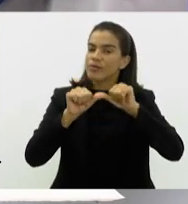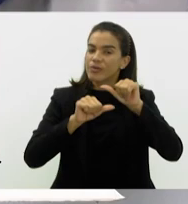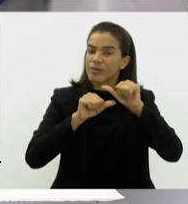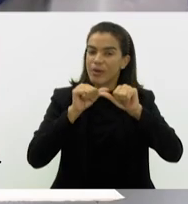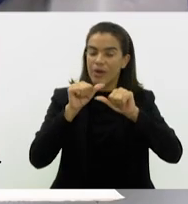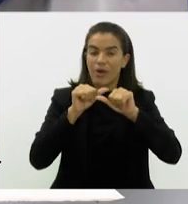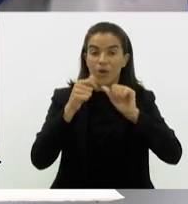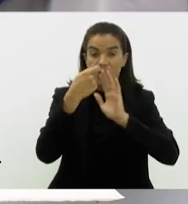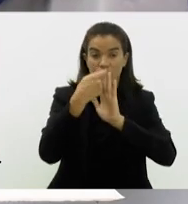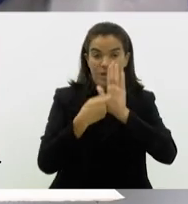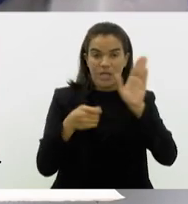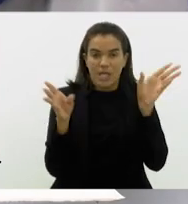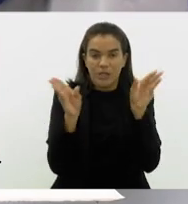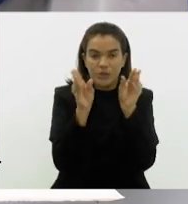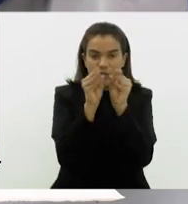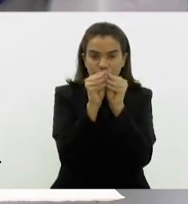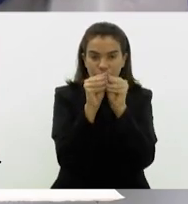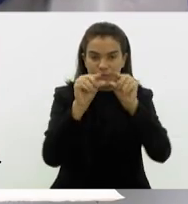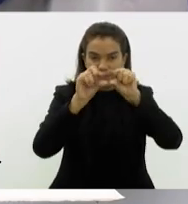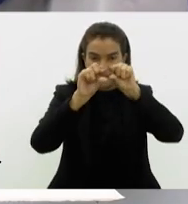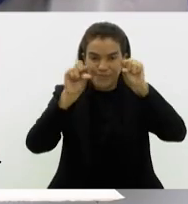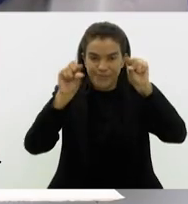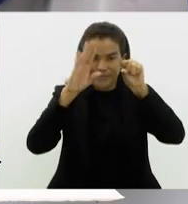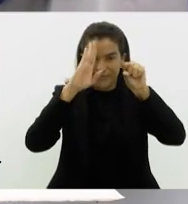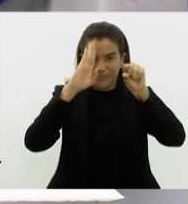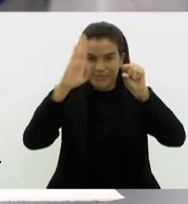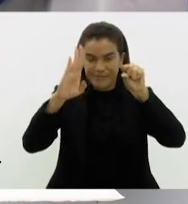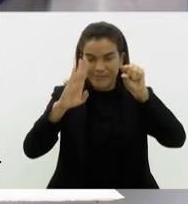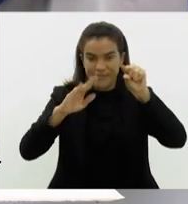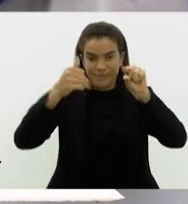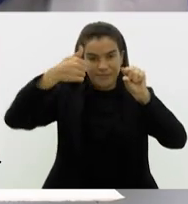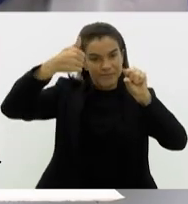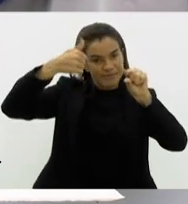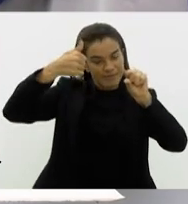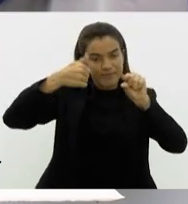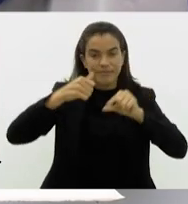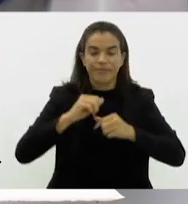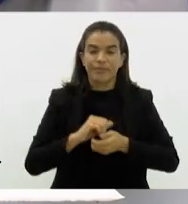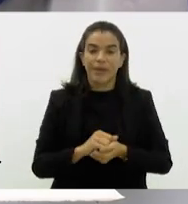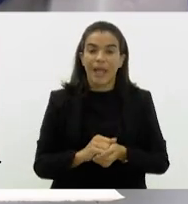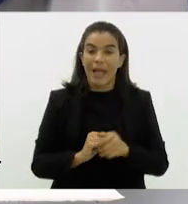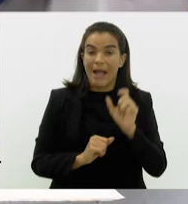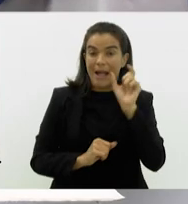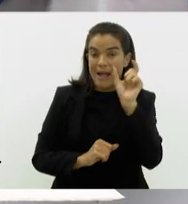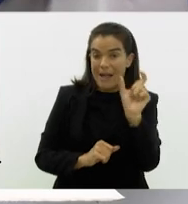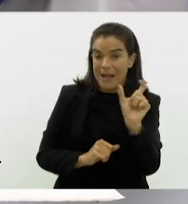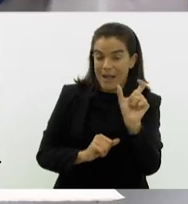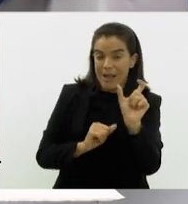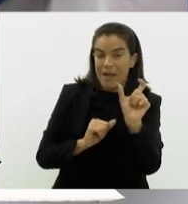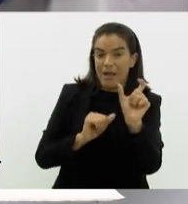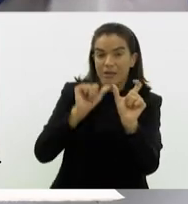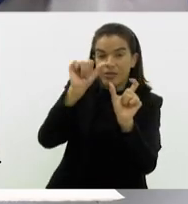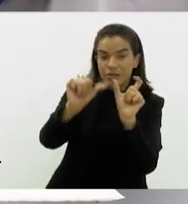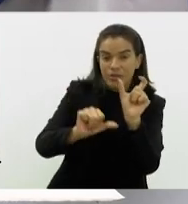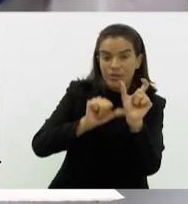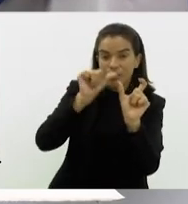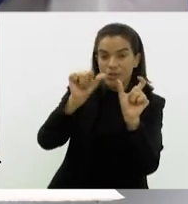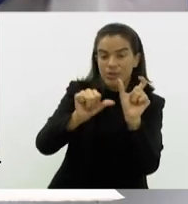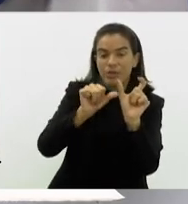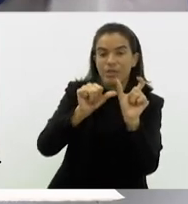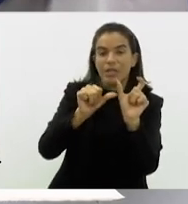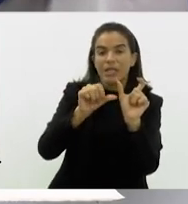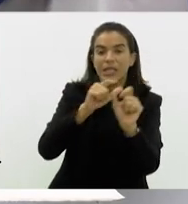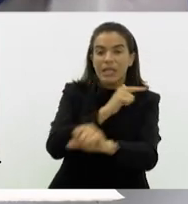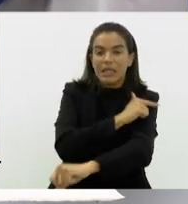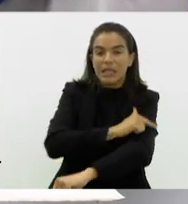ementa. Faz uma alteração na ementa. Na verdade, coloca a palavra ajusta o texto e fala de disciplina,